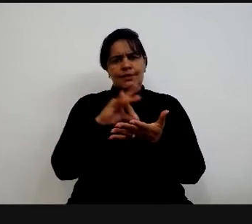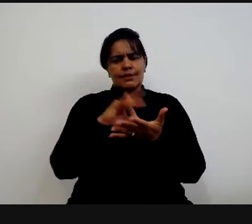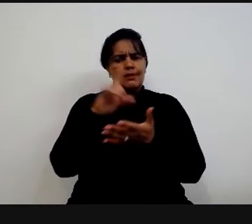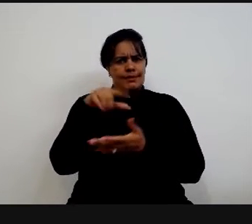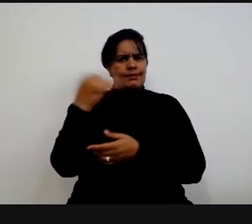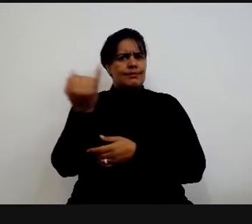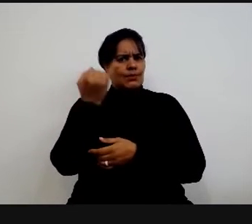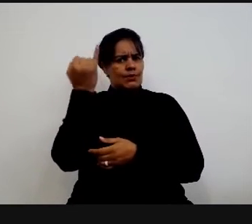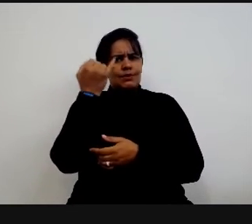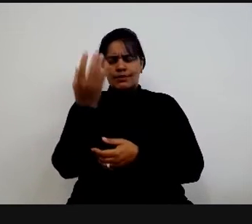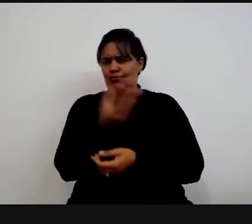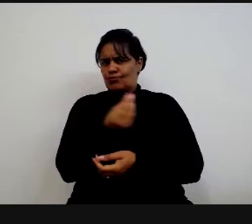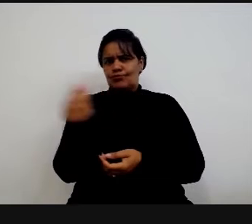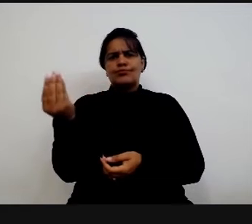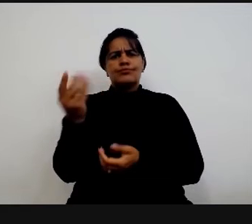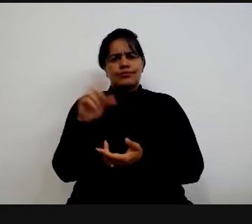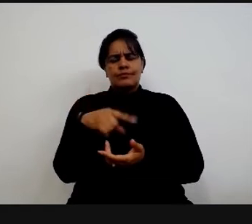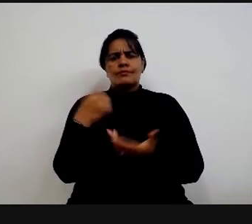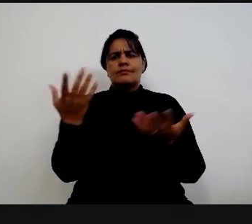relevante, ver